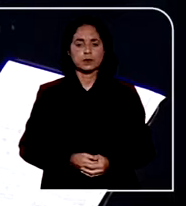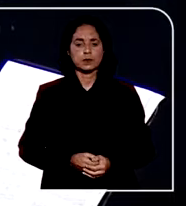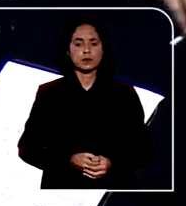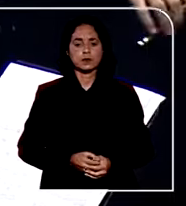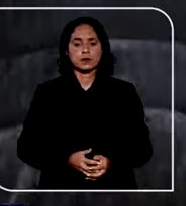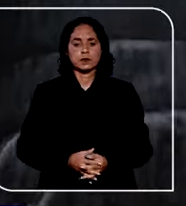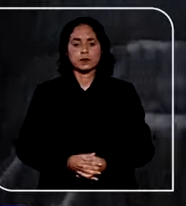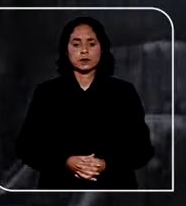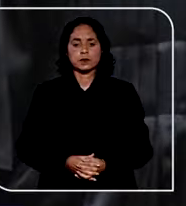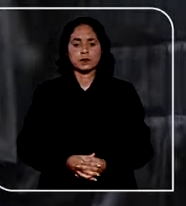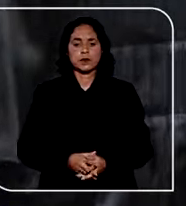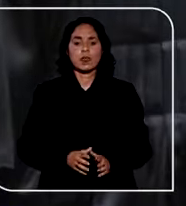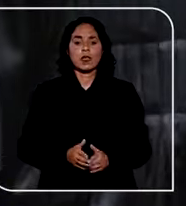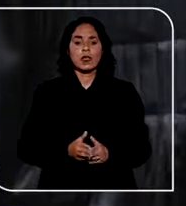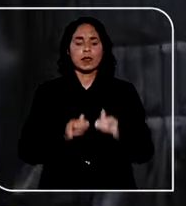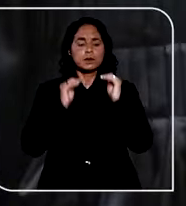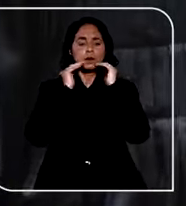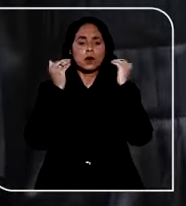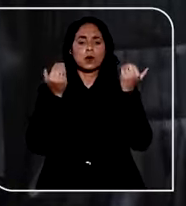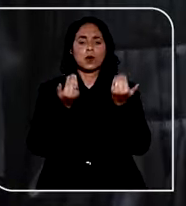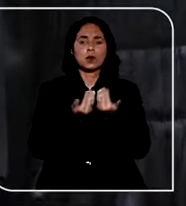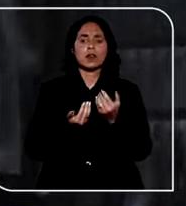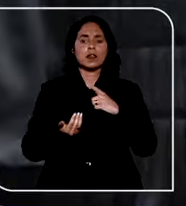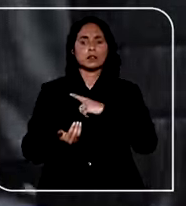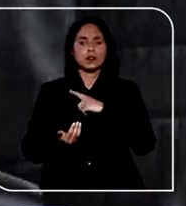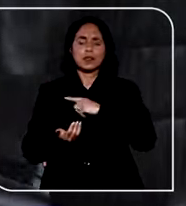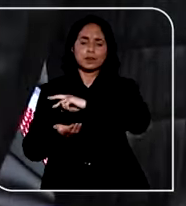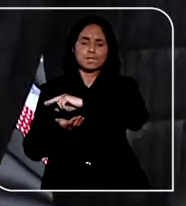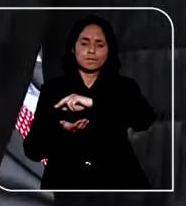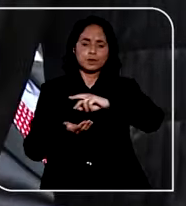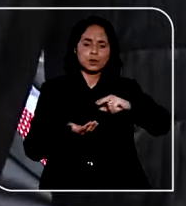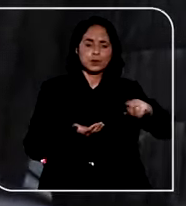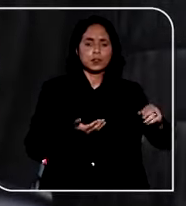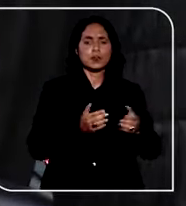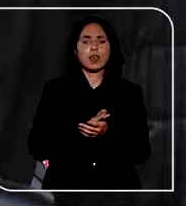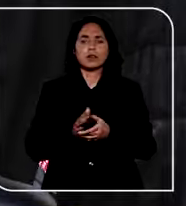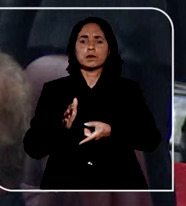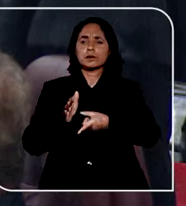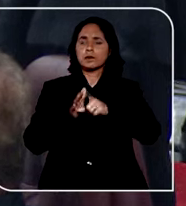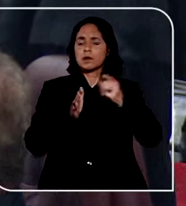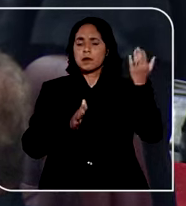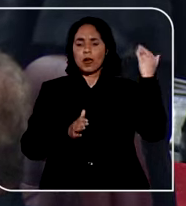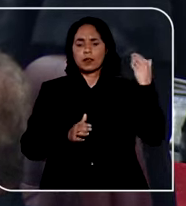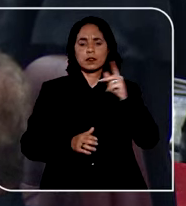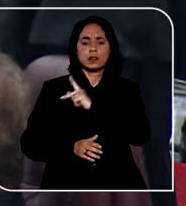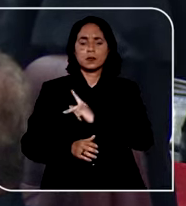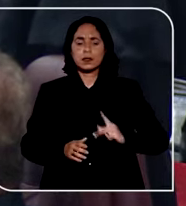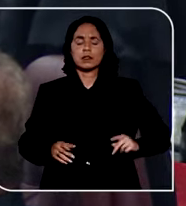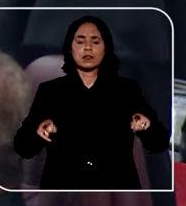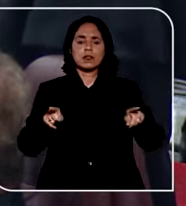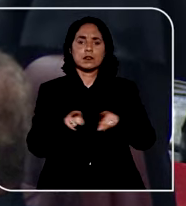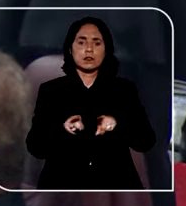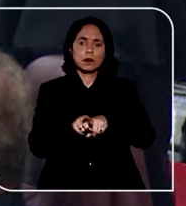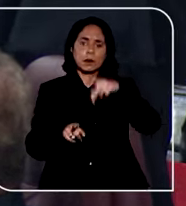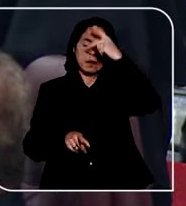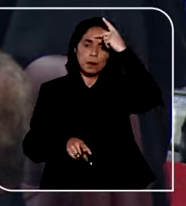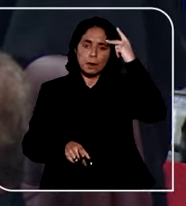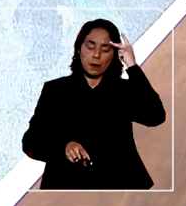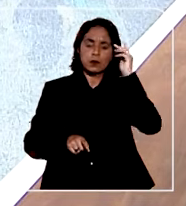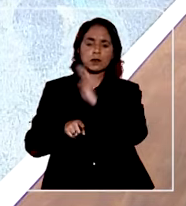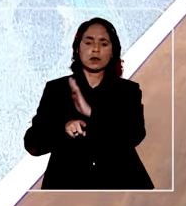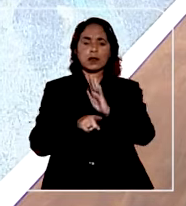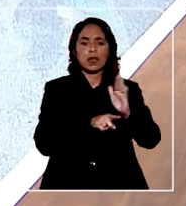coen durante a cerimônia foram homenageados ex-presidentes da corte e servidores que contribuíram para a história do